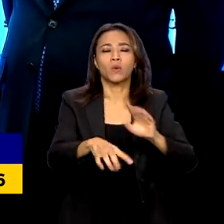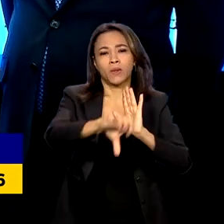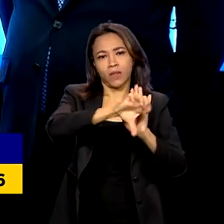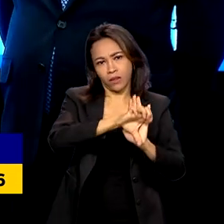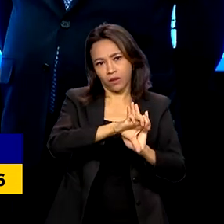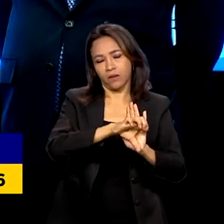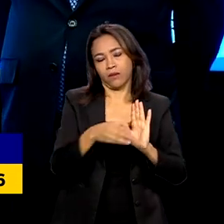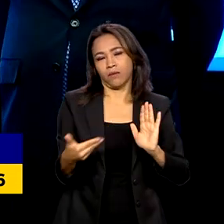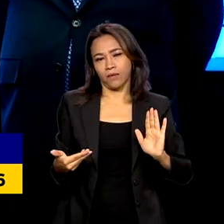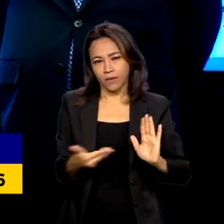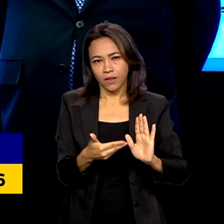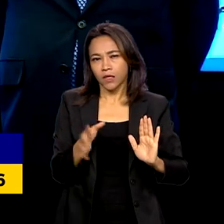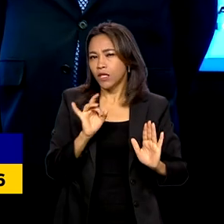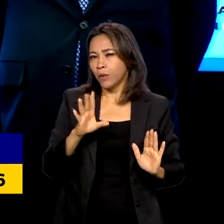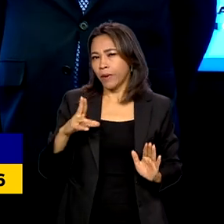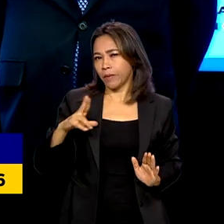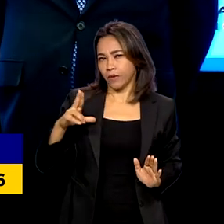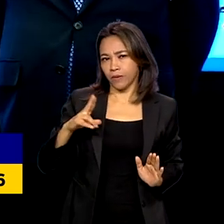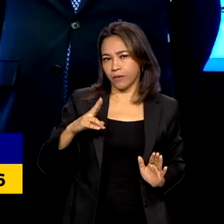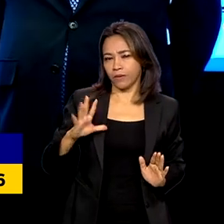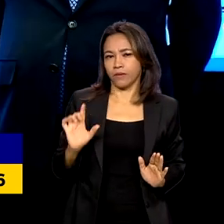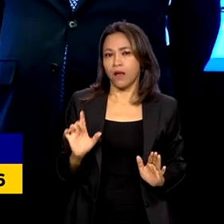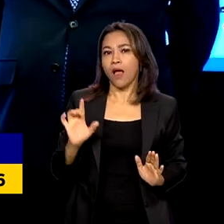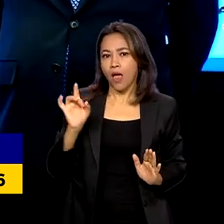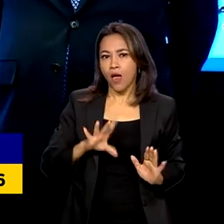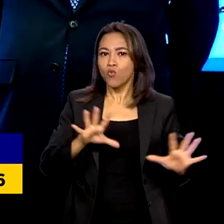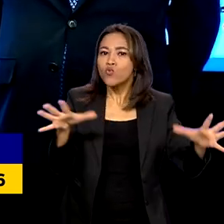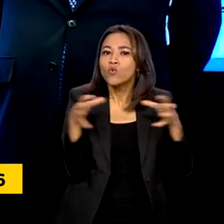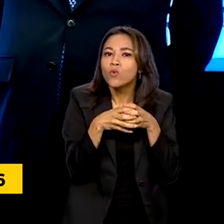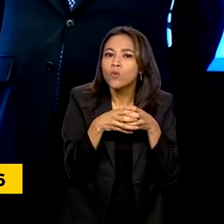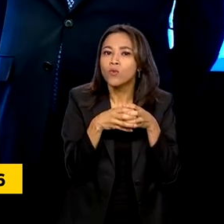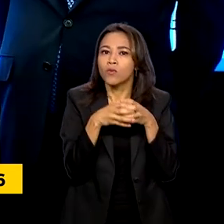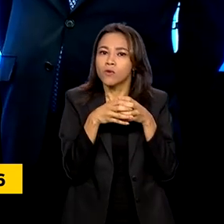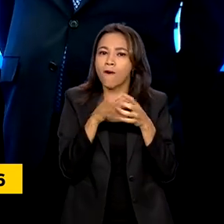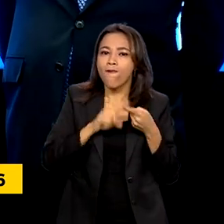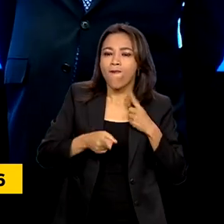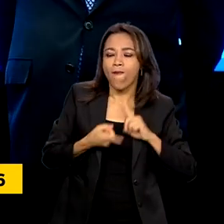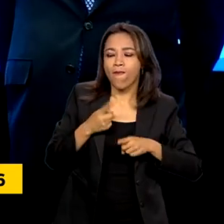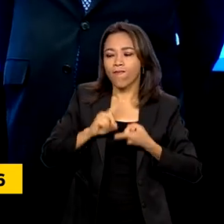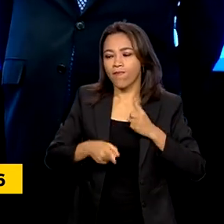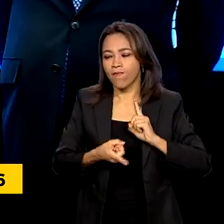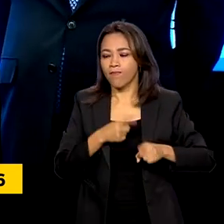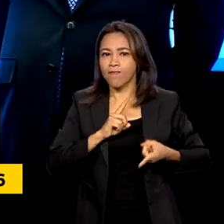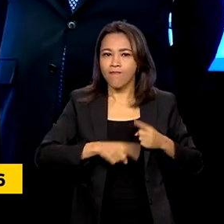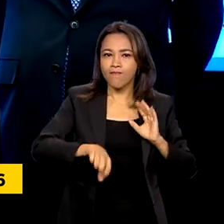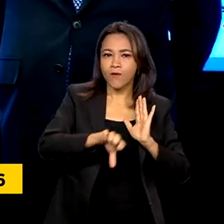o crime individual. É a criminalidade articulada com quadrilhas.